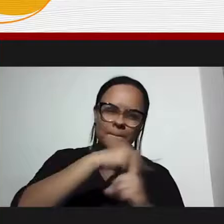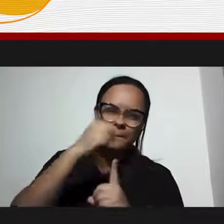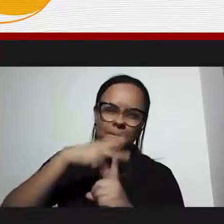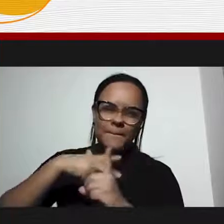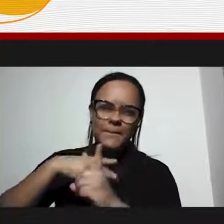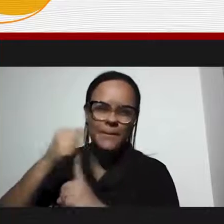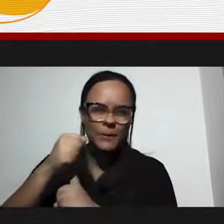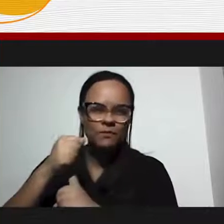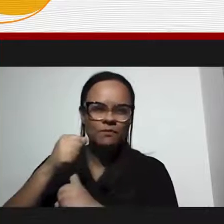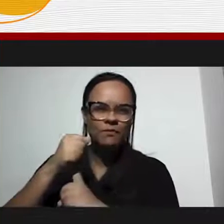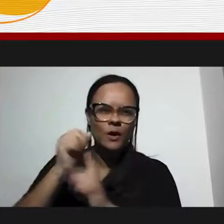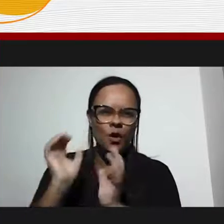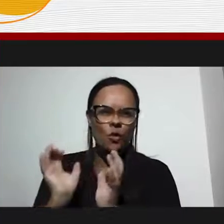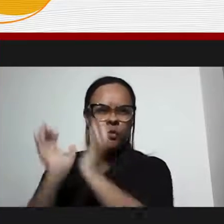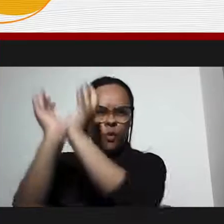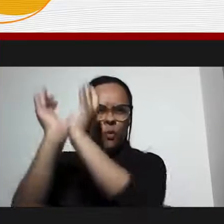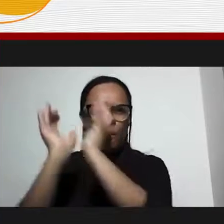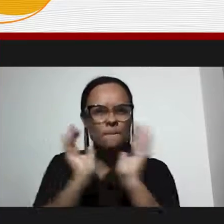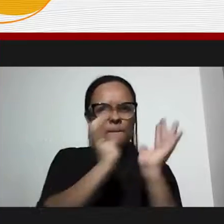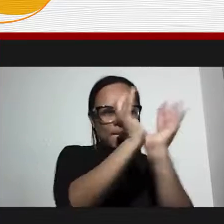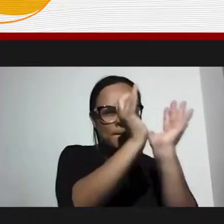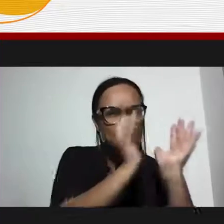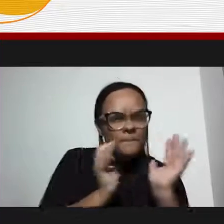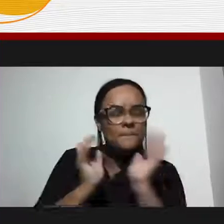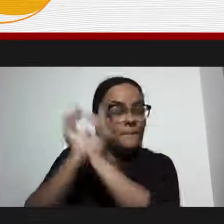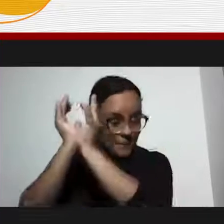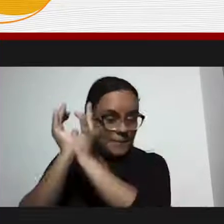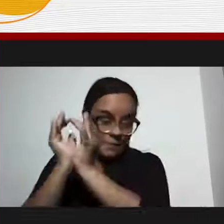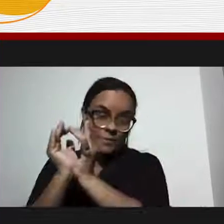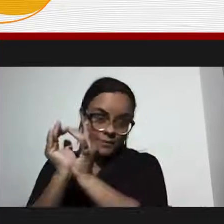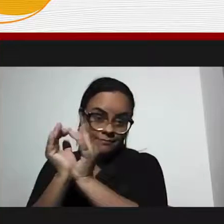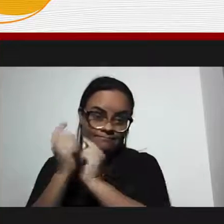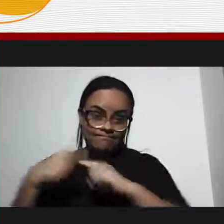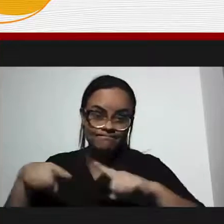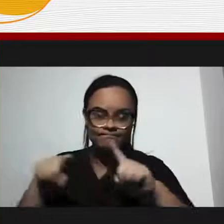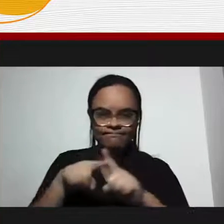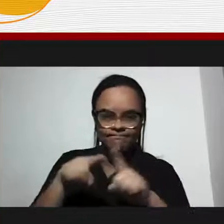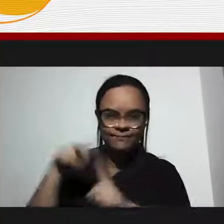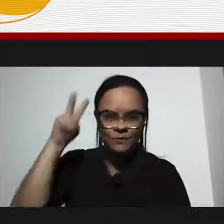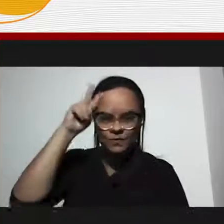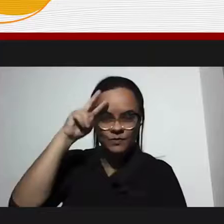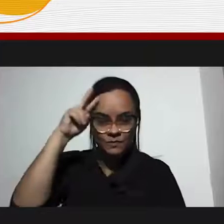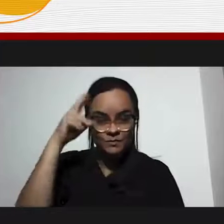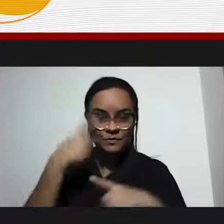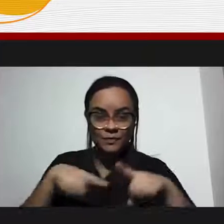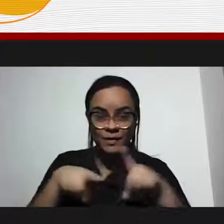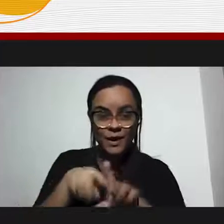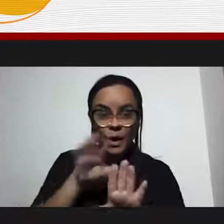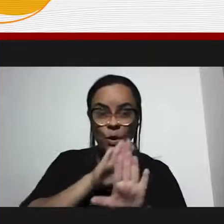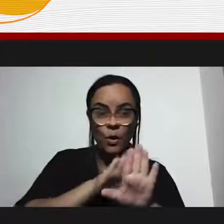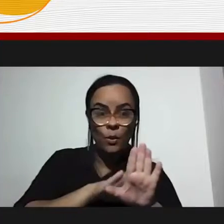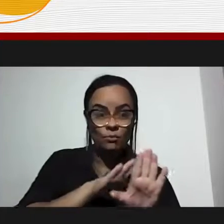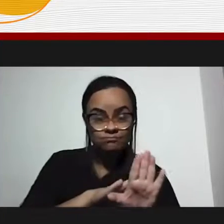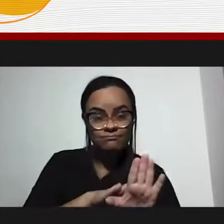mais alto do pódio, de superação. É claro que tem outras tantas histórias que a gente não